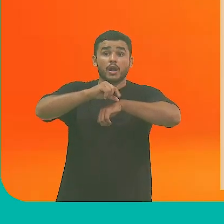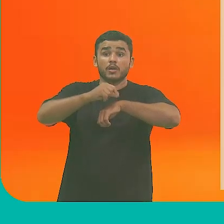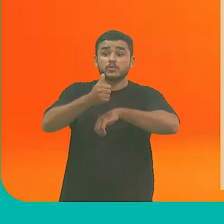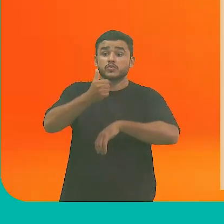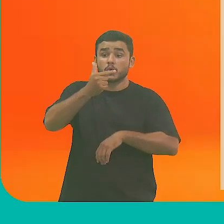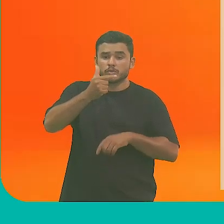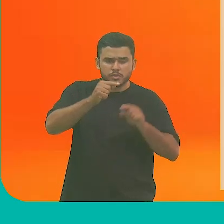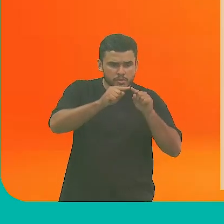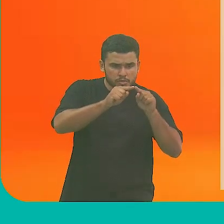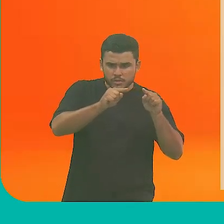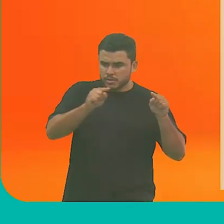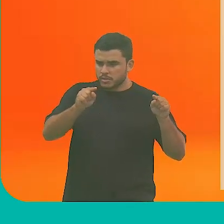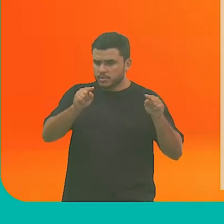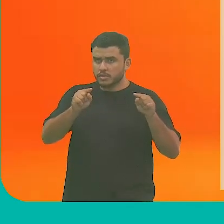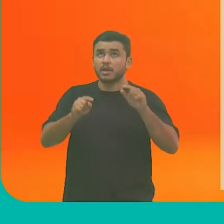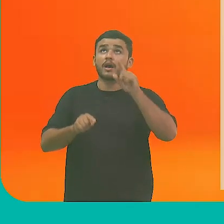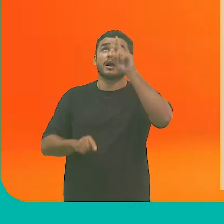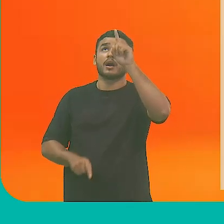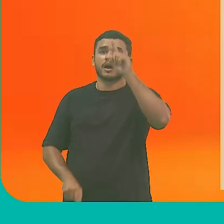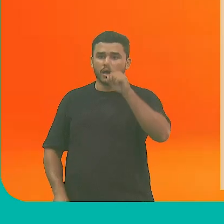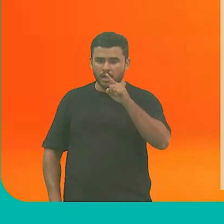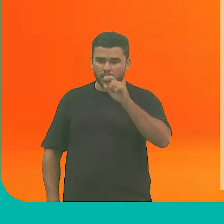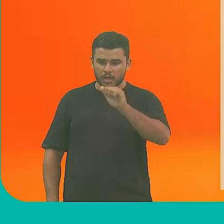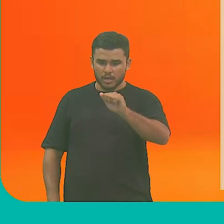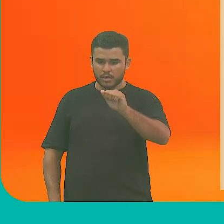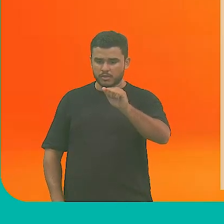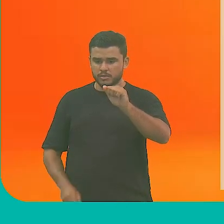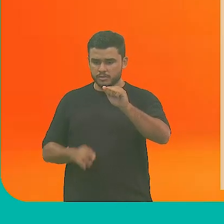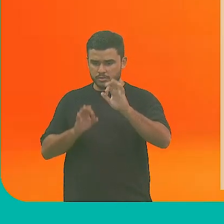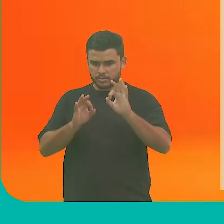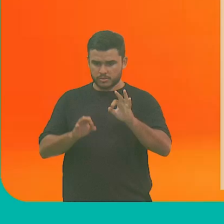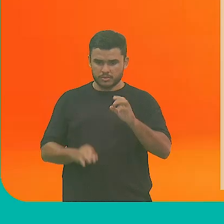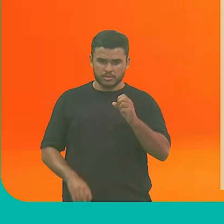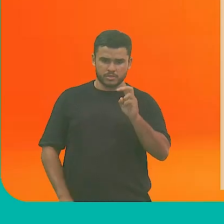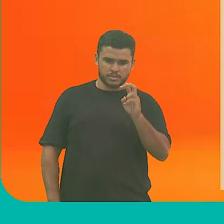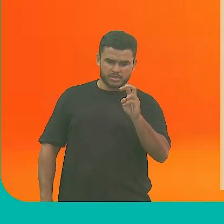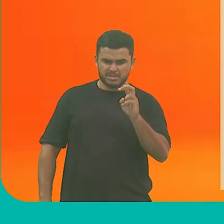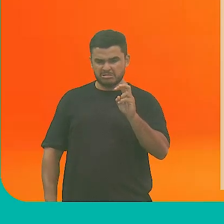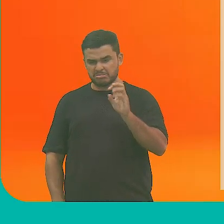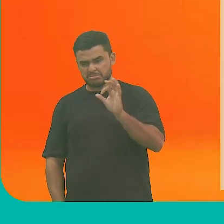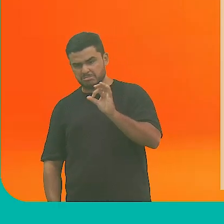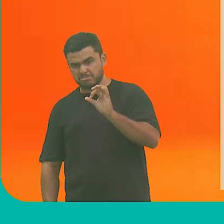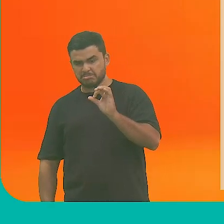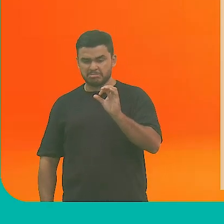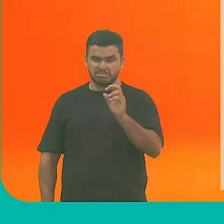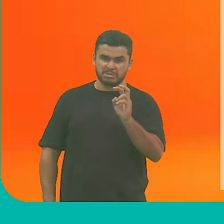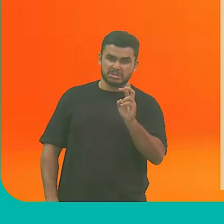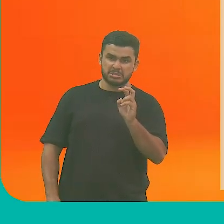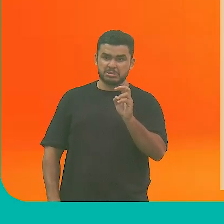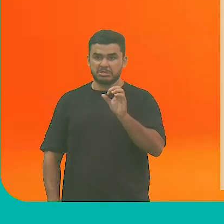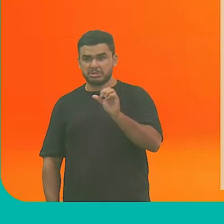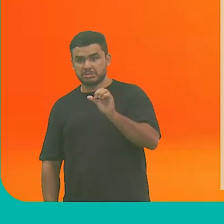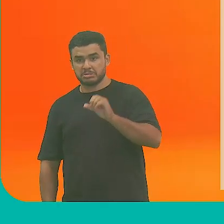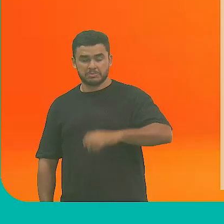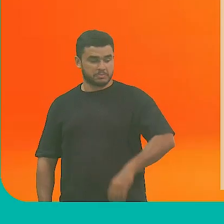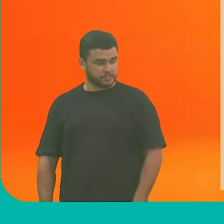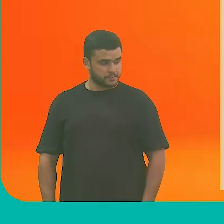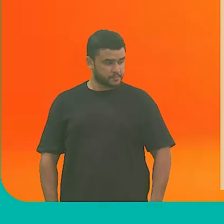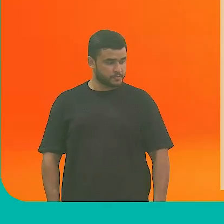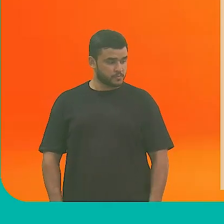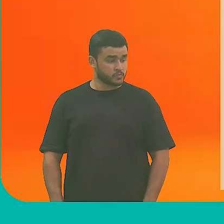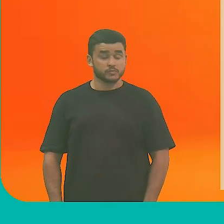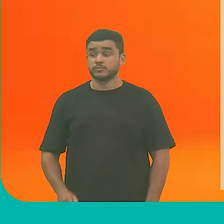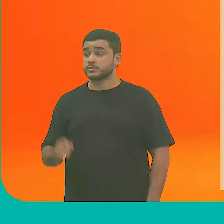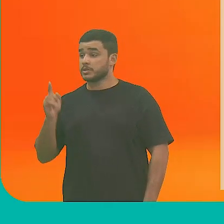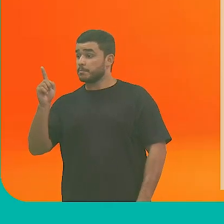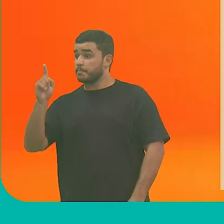a A, ela vale entre 5 e 6, não é? Está aqui às 12 horas, ó. E a B, ela vale